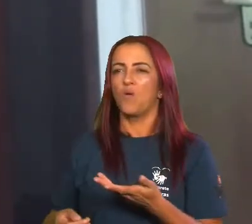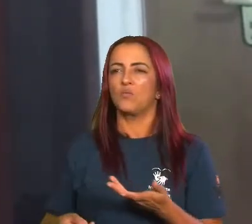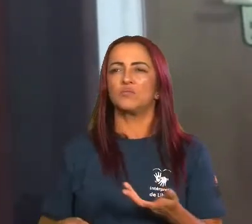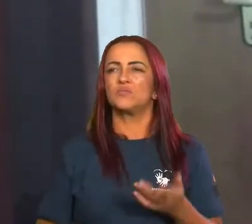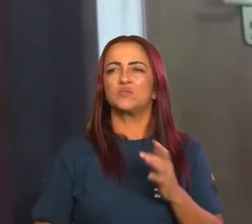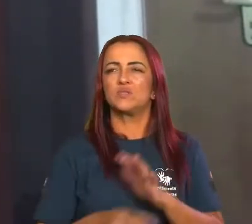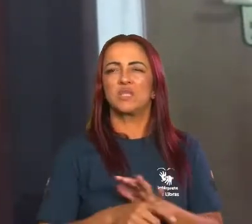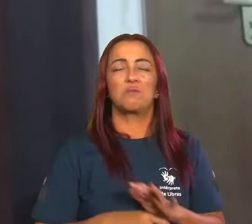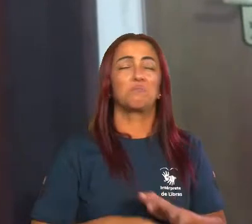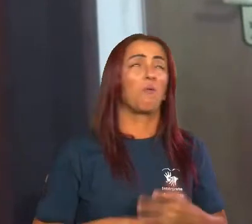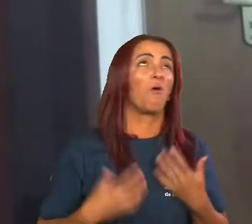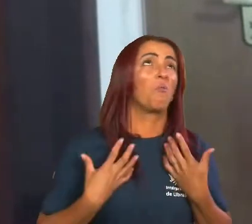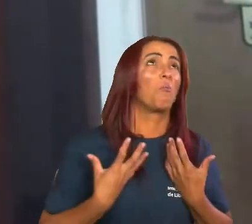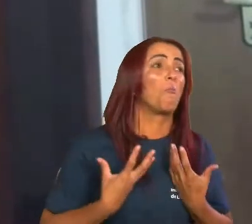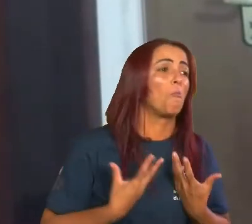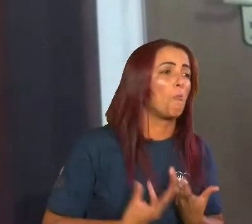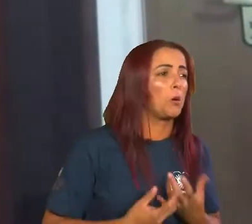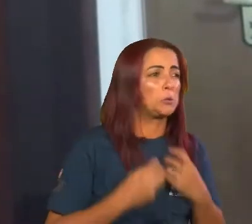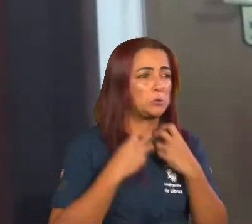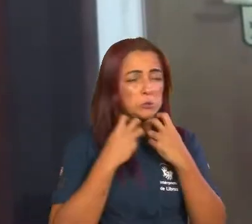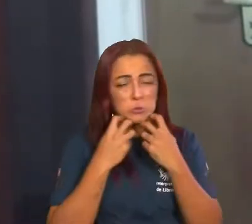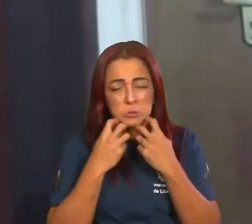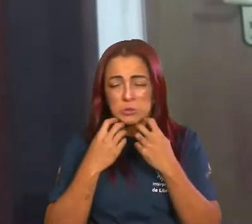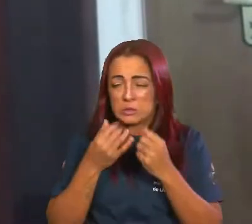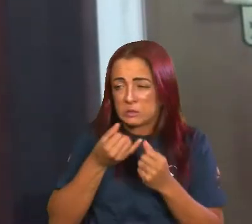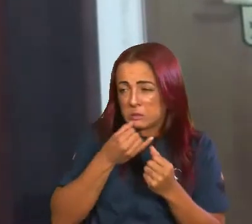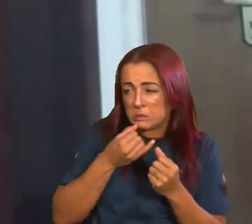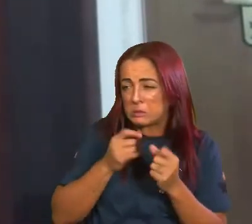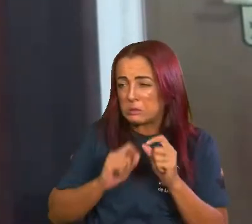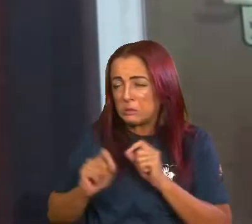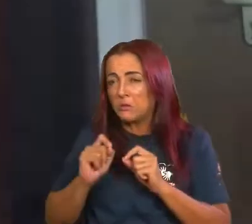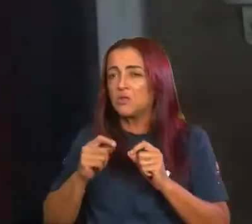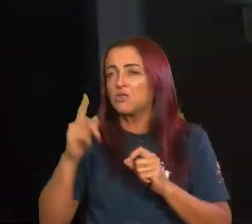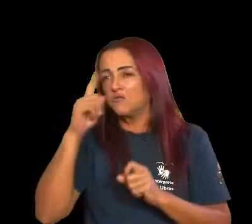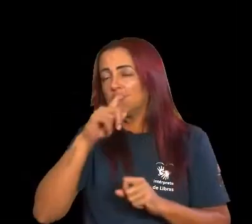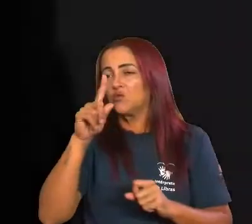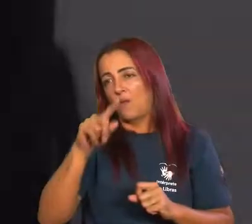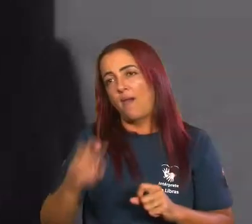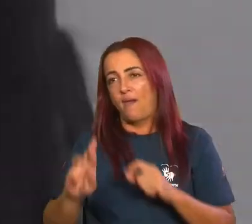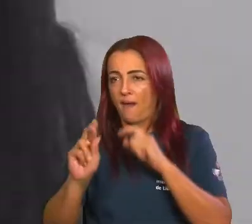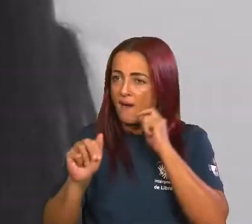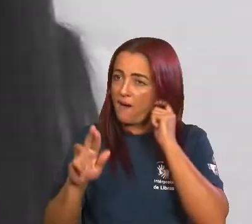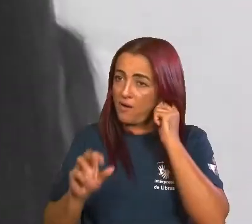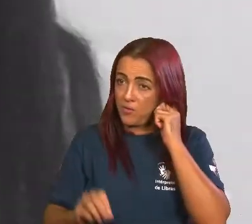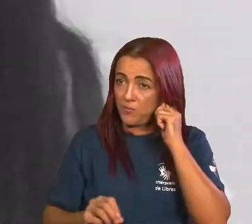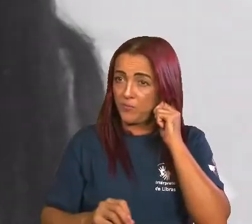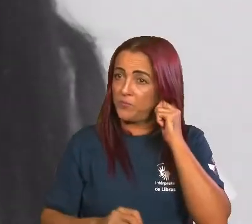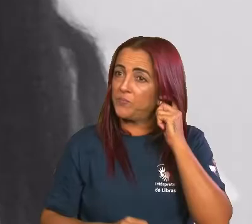não se abater diante das dificuldades. Isso é ser raro.